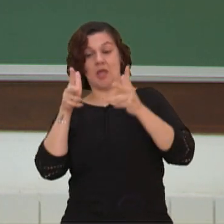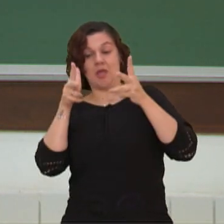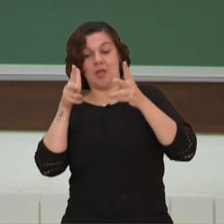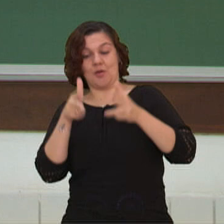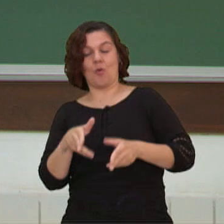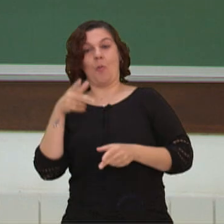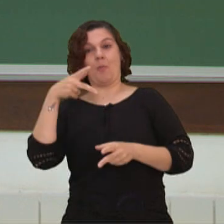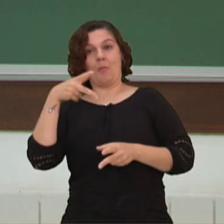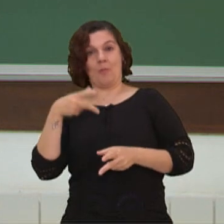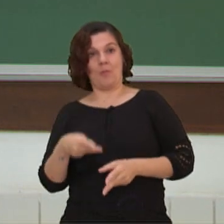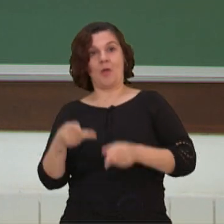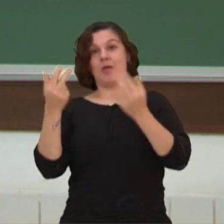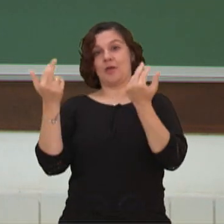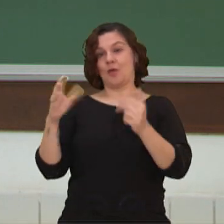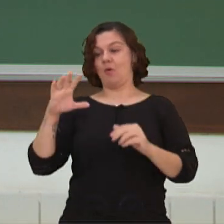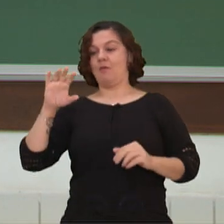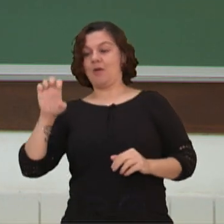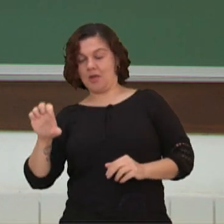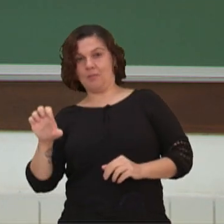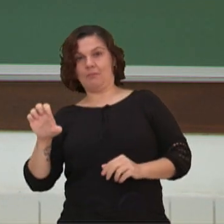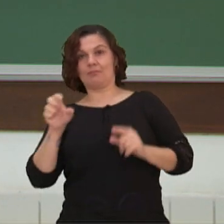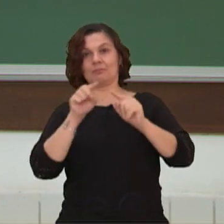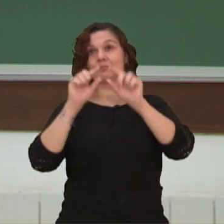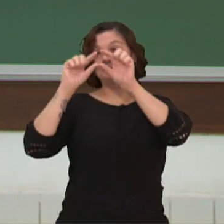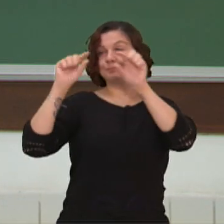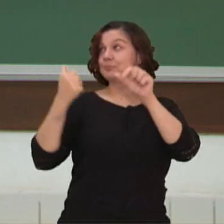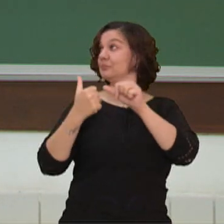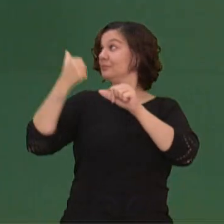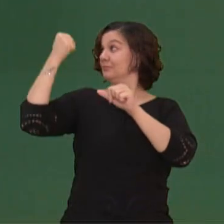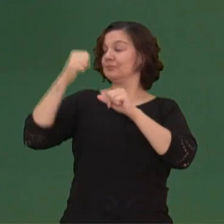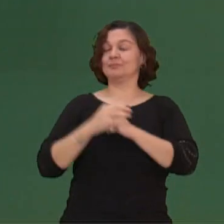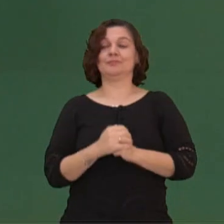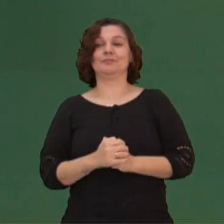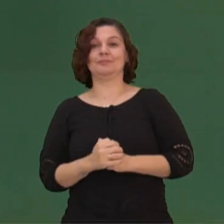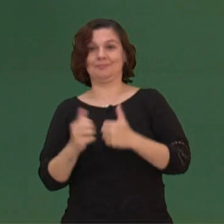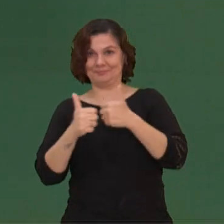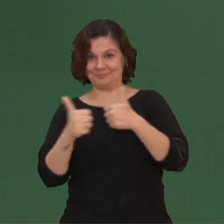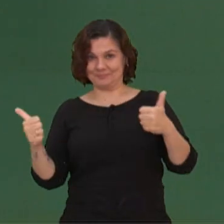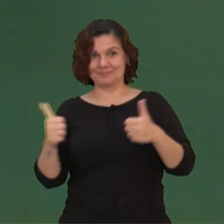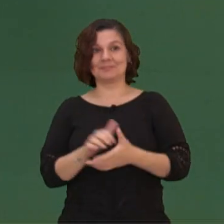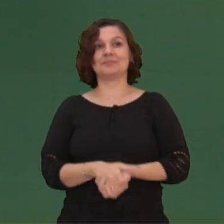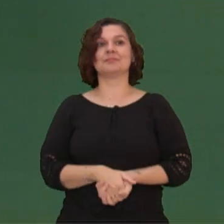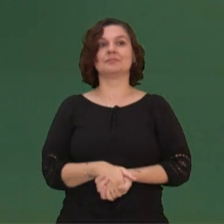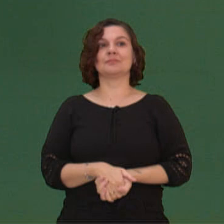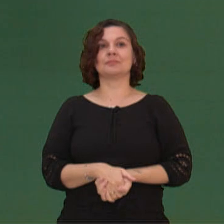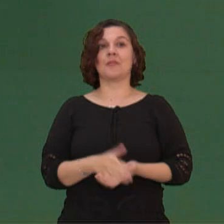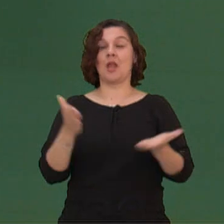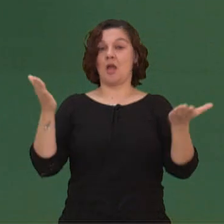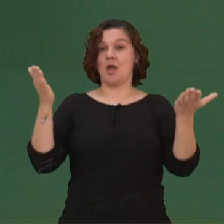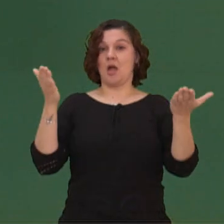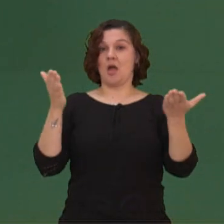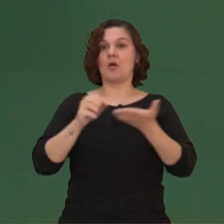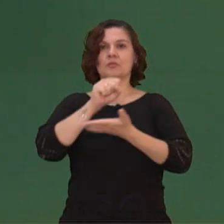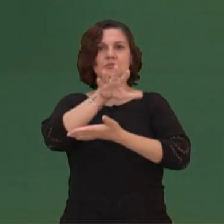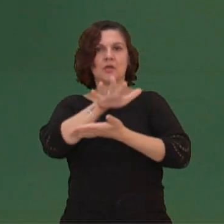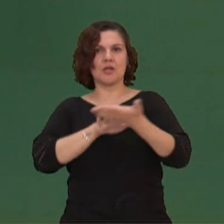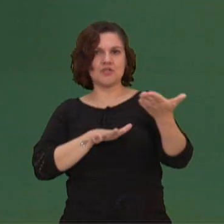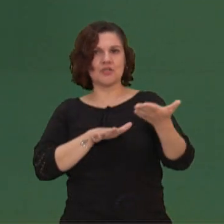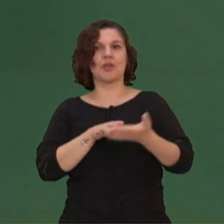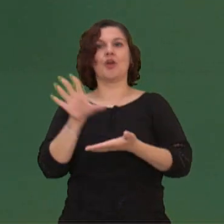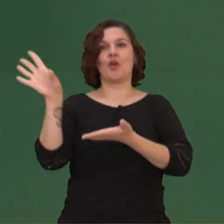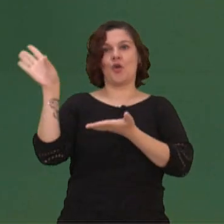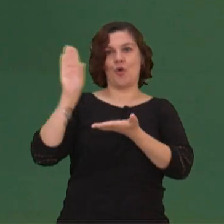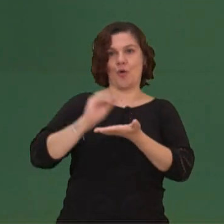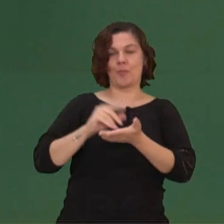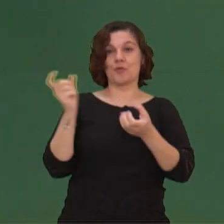neste caso será igual ao número de elétrons. Maravilha? Fomos. Anota, resolve e eu já